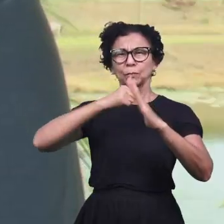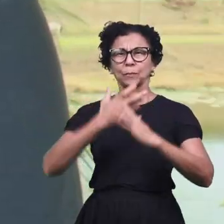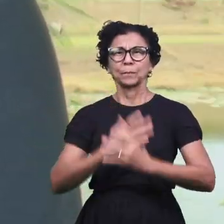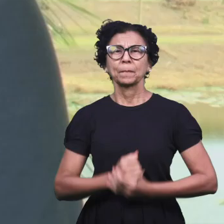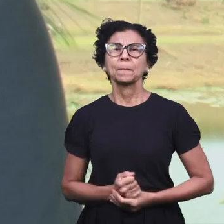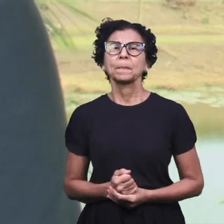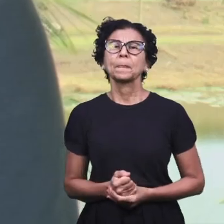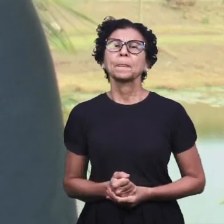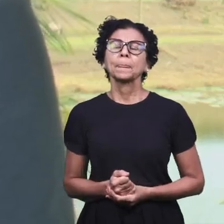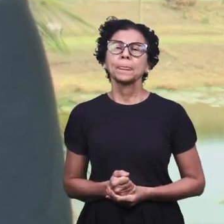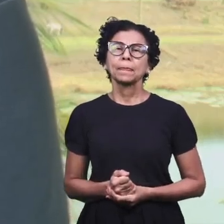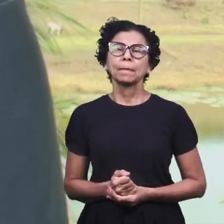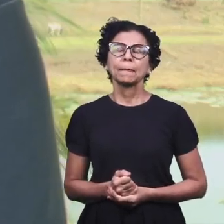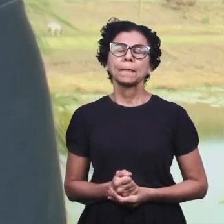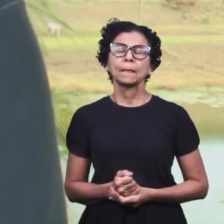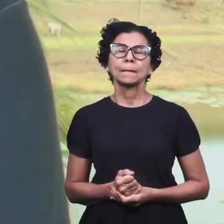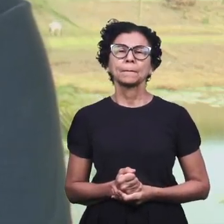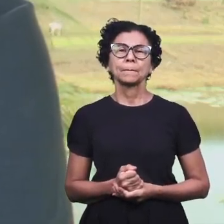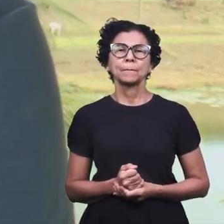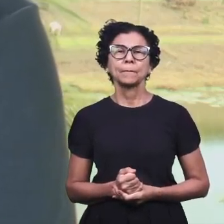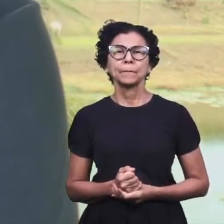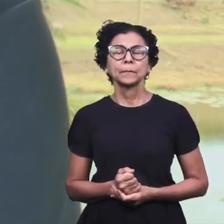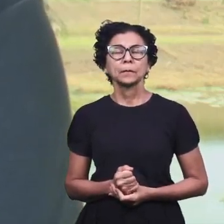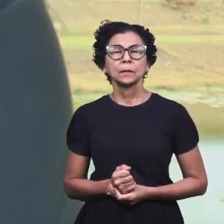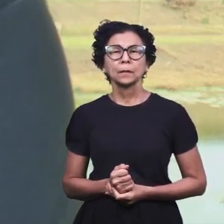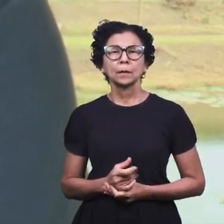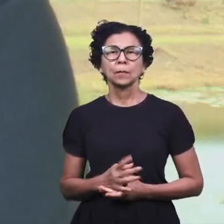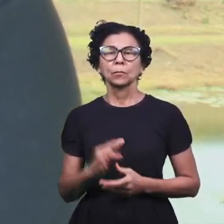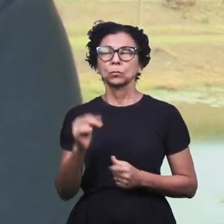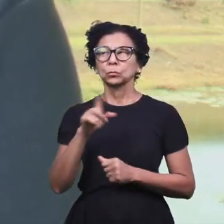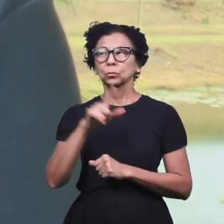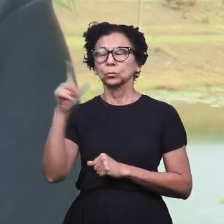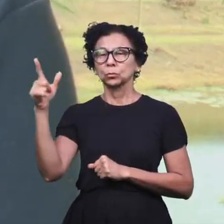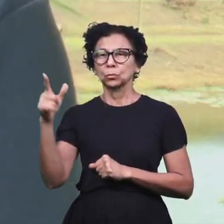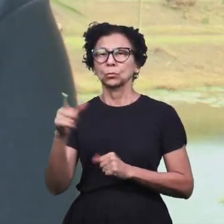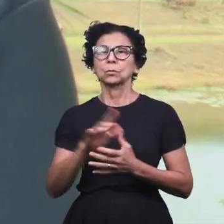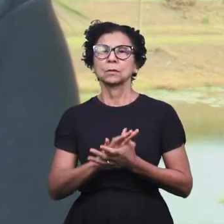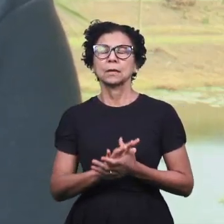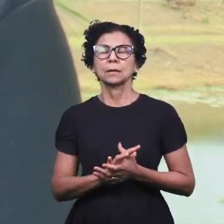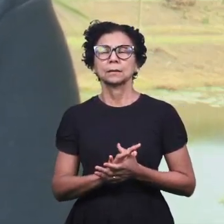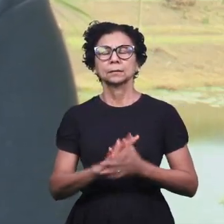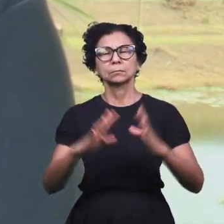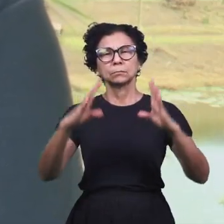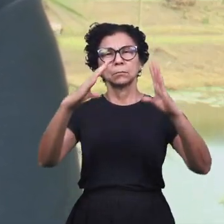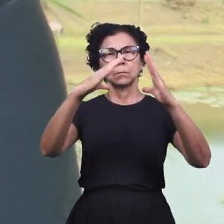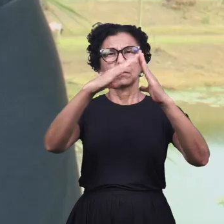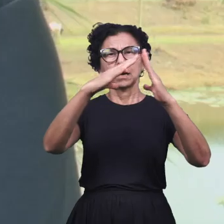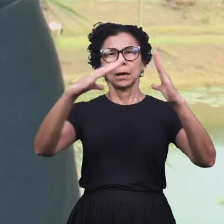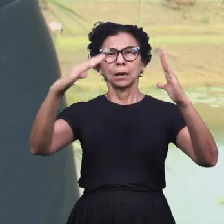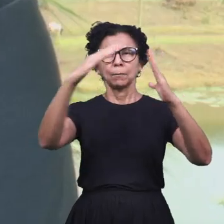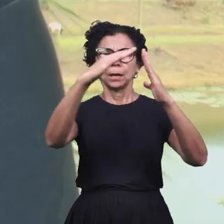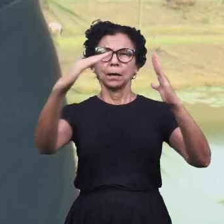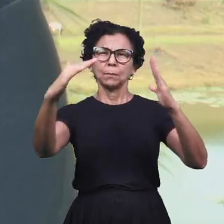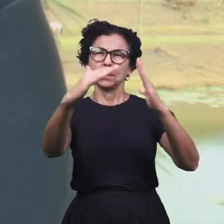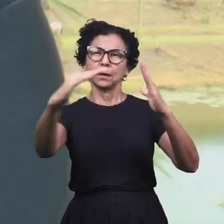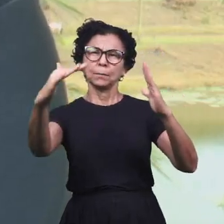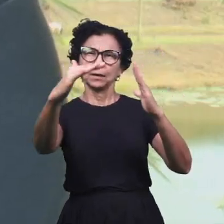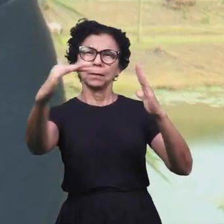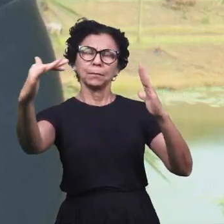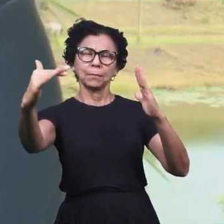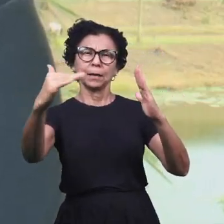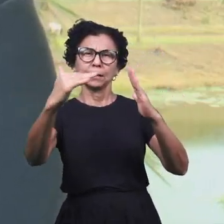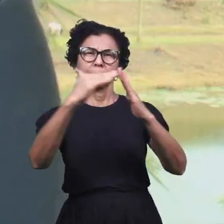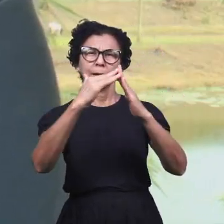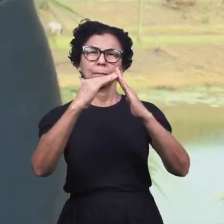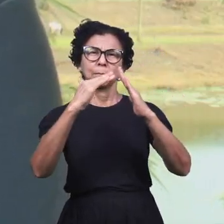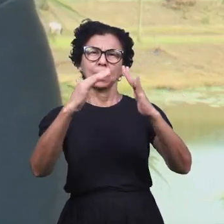uma boa geração fotovoltaica, os módulos eles precisam estar inclinados em um ângulo específico para o norte geográfico. E aqui,